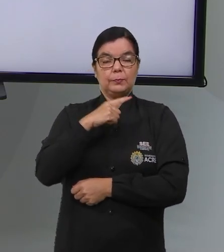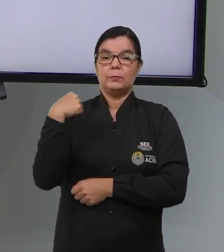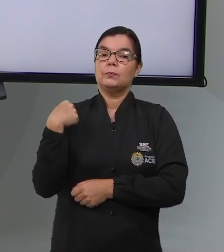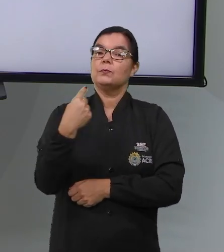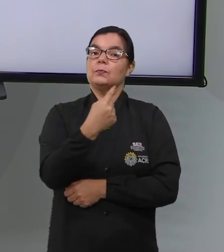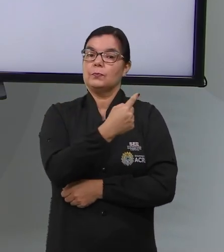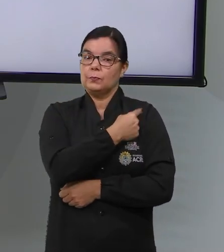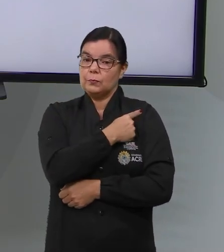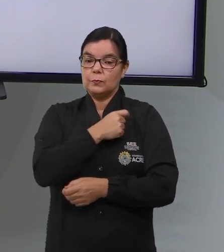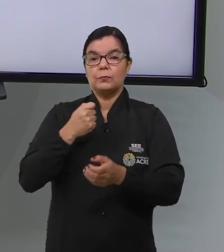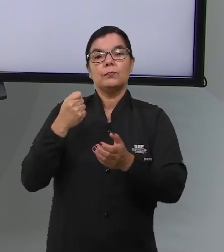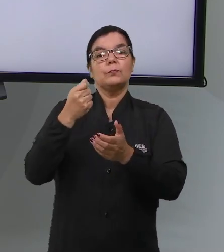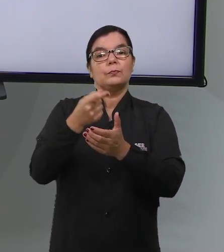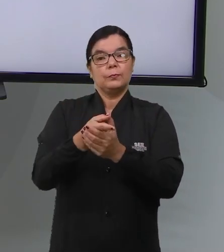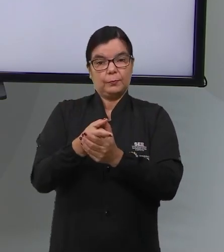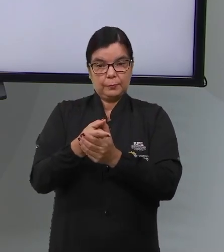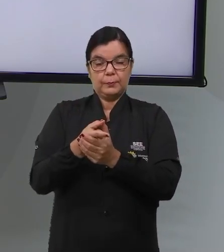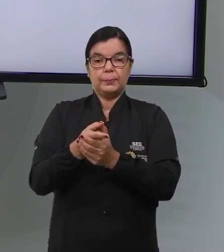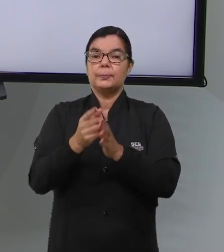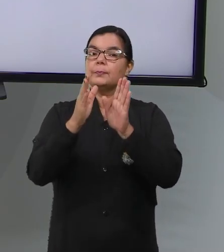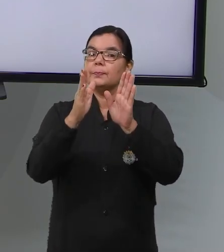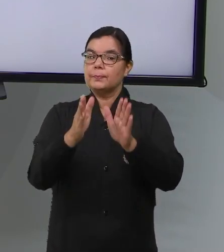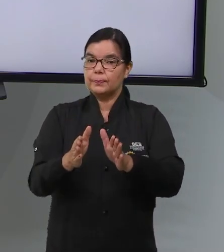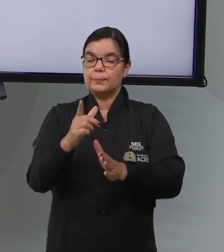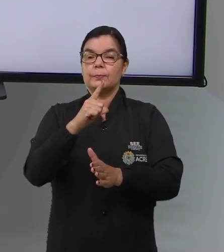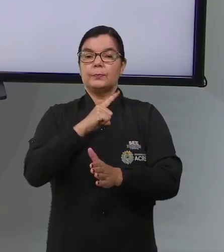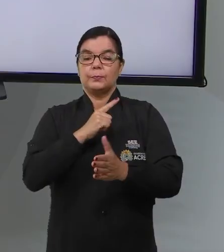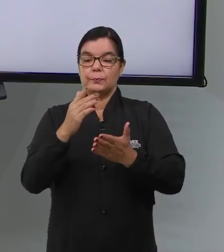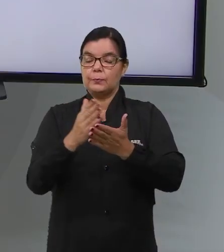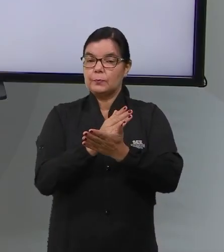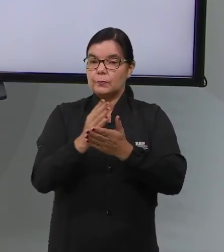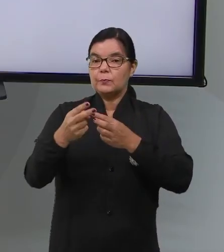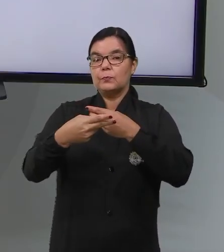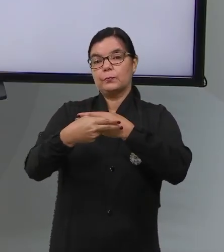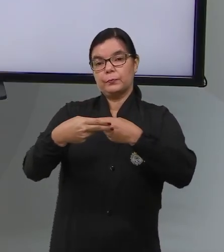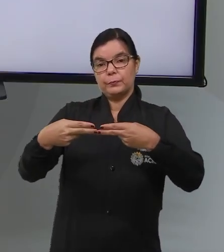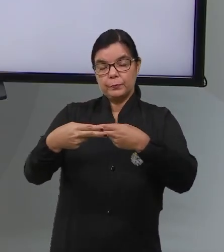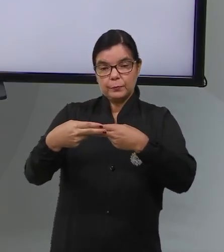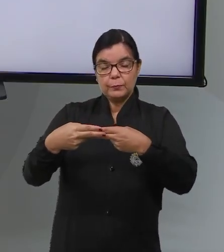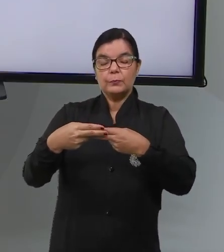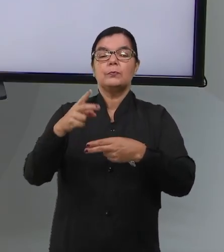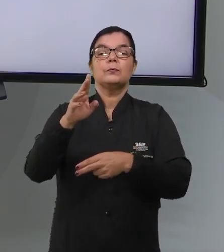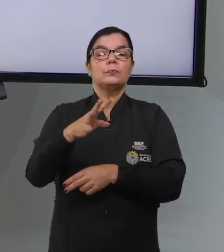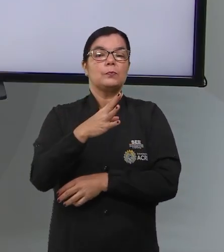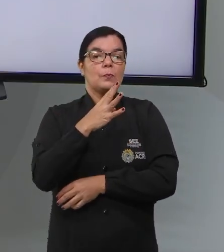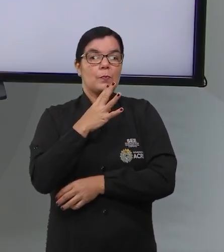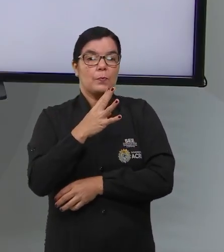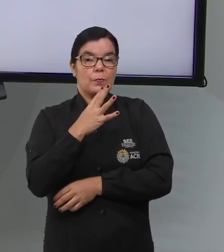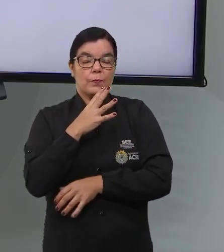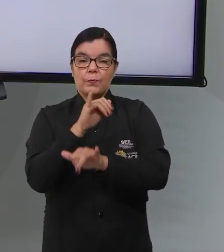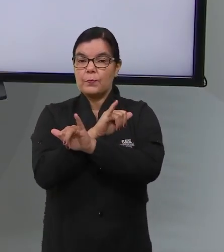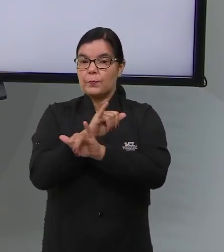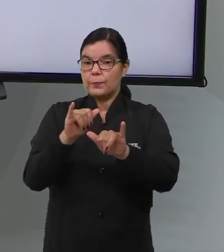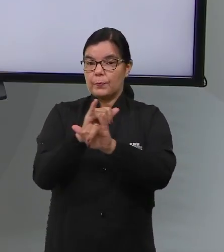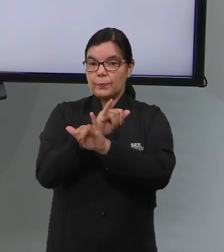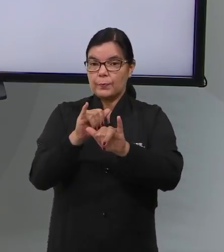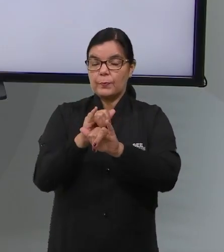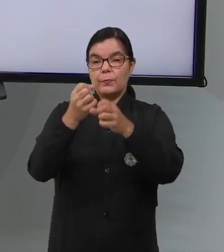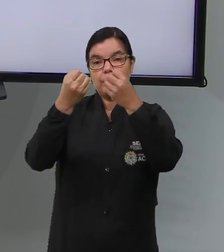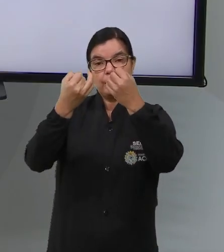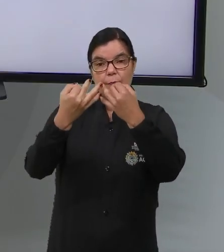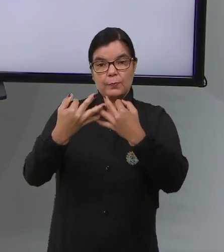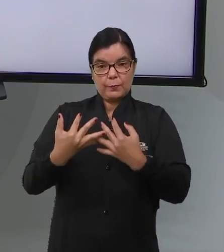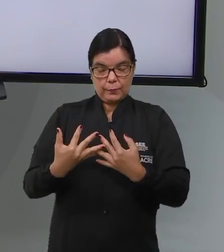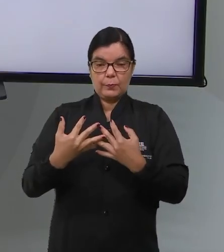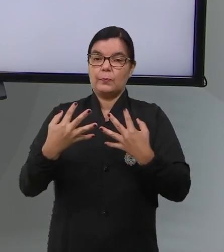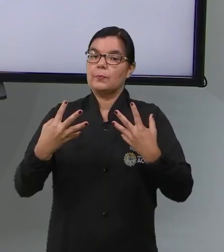somos consumidores e já tivemos alguns objetos de conhecimento em que essa informação foi frisada